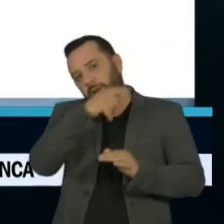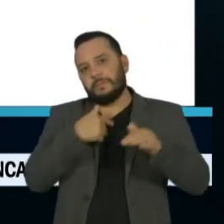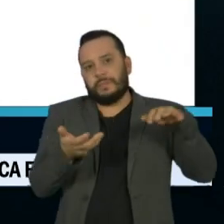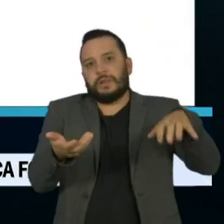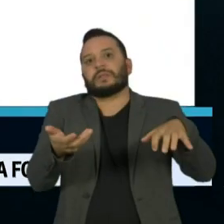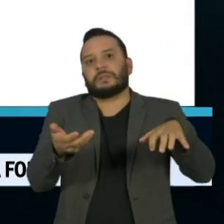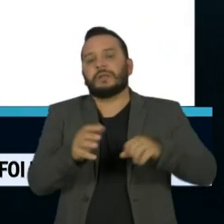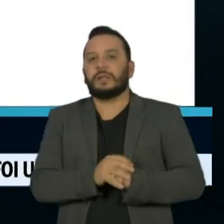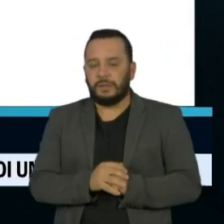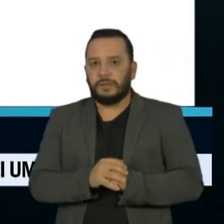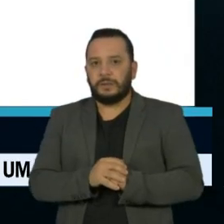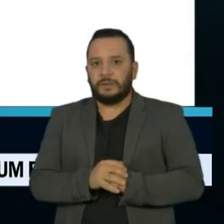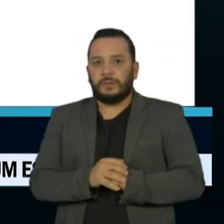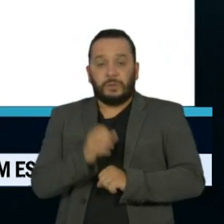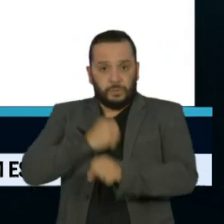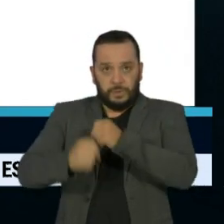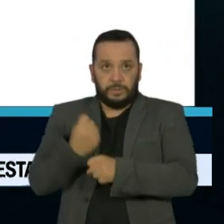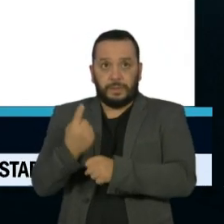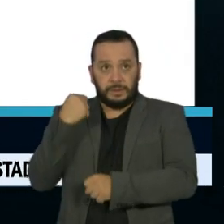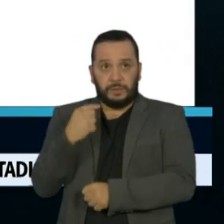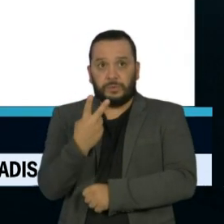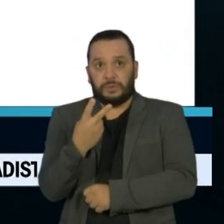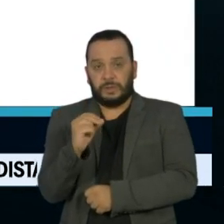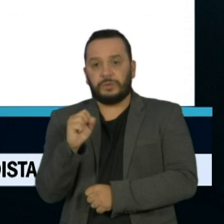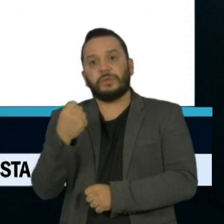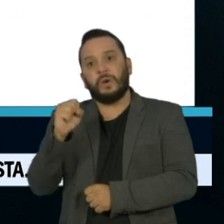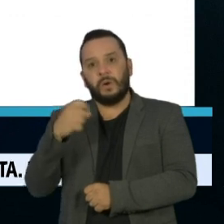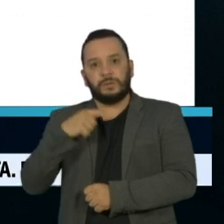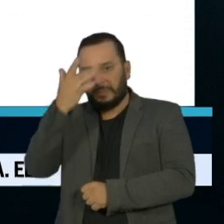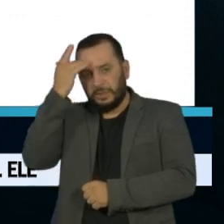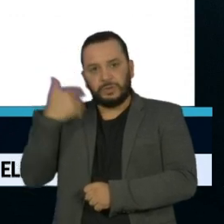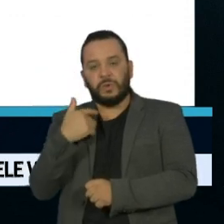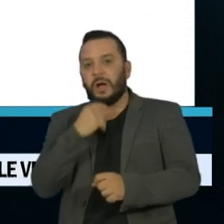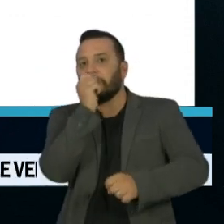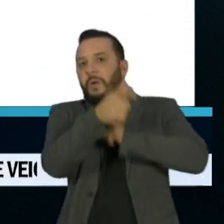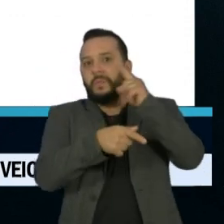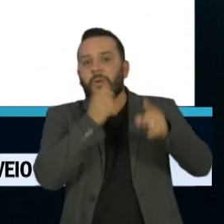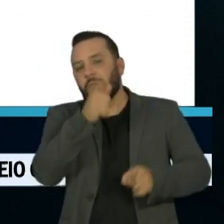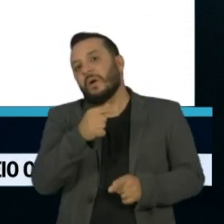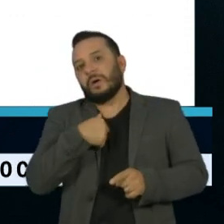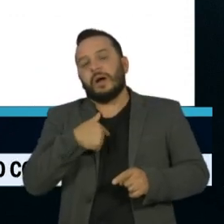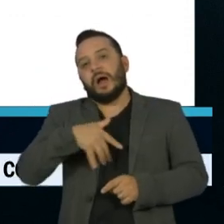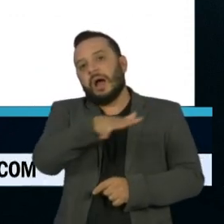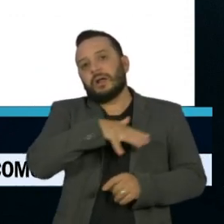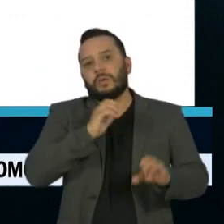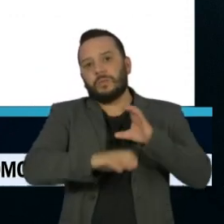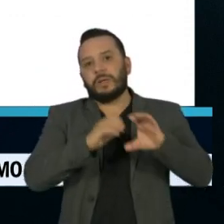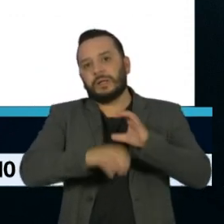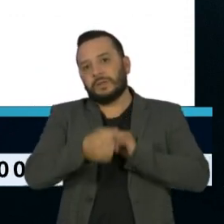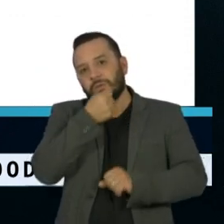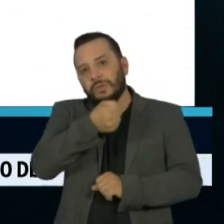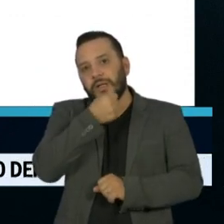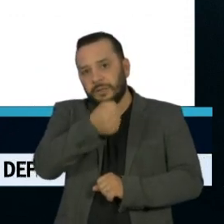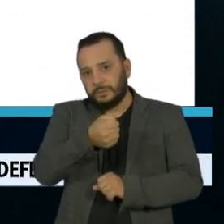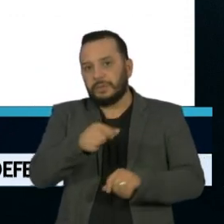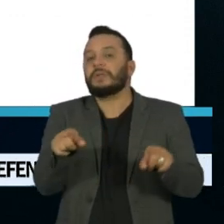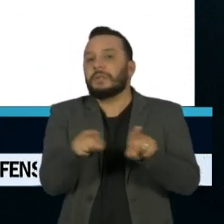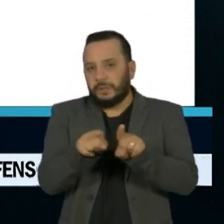passado, foram 208 casos de ataques a veículos de comunicação e a jornalistas, um aumento